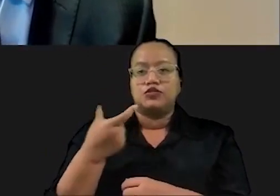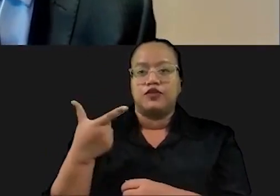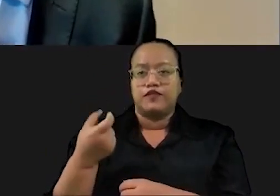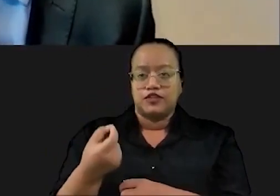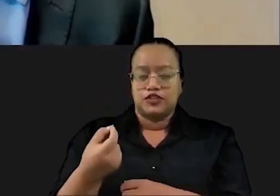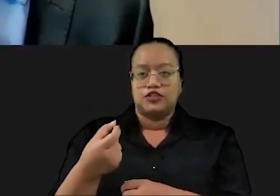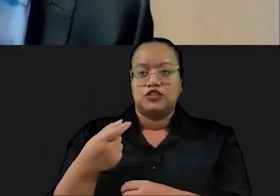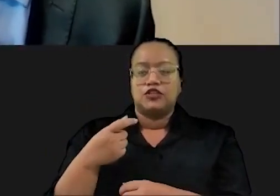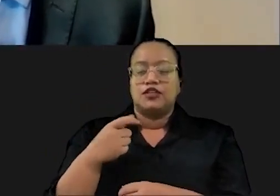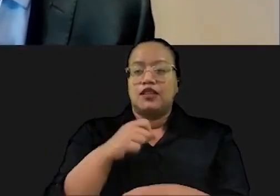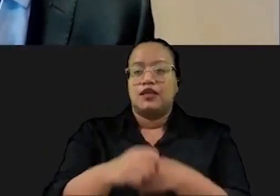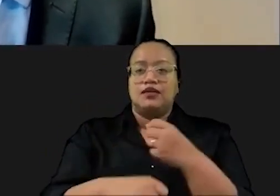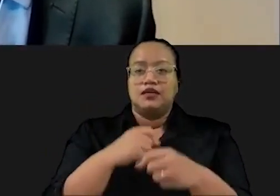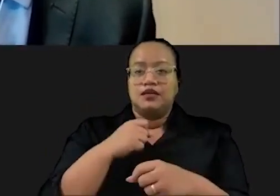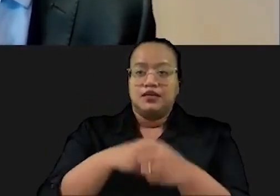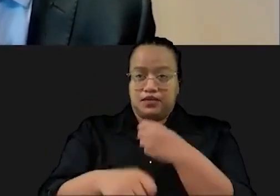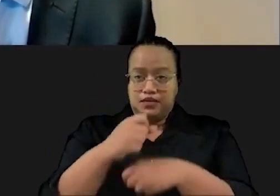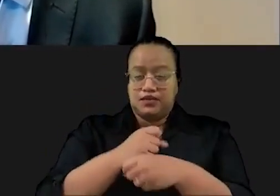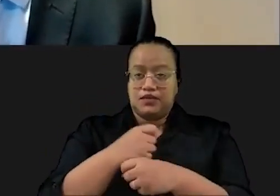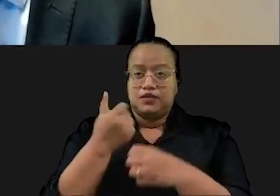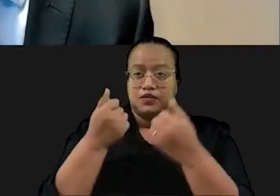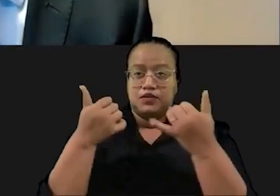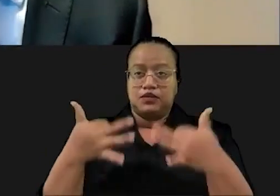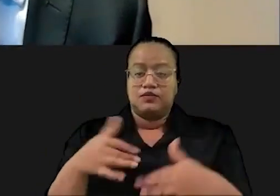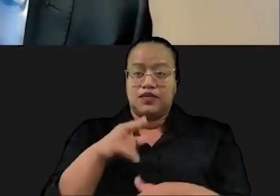utilizem dessa técnica para gestão